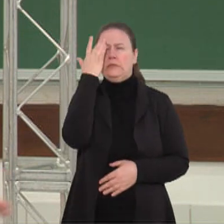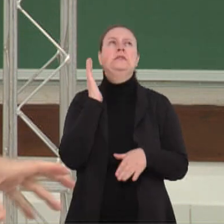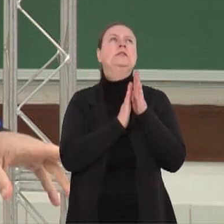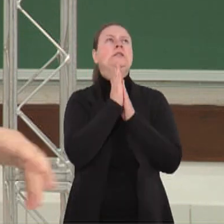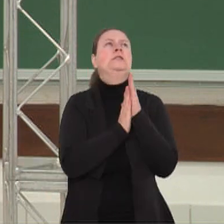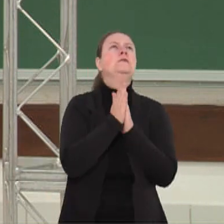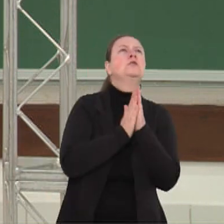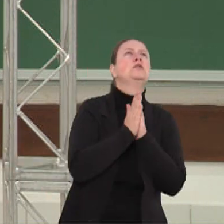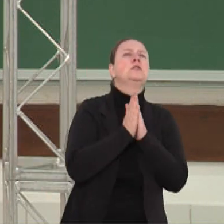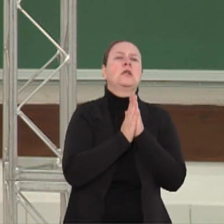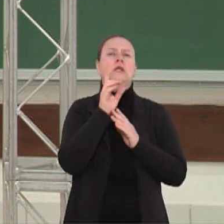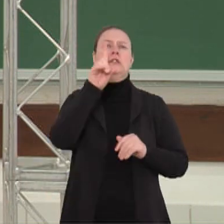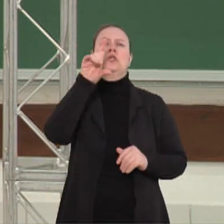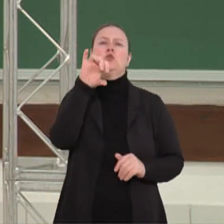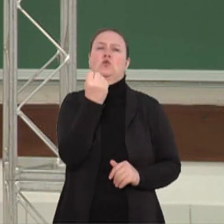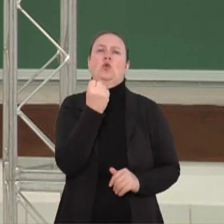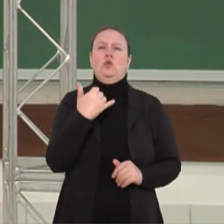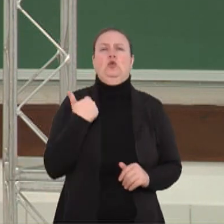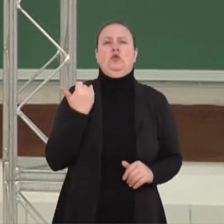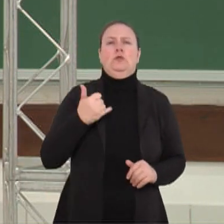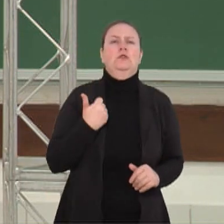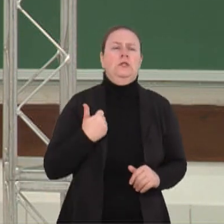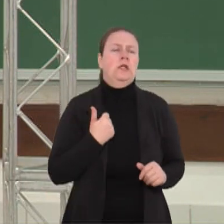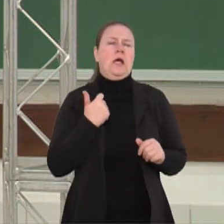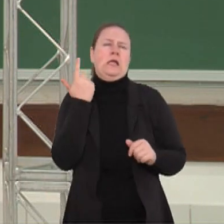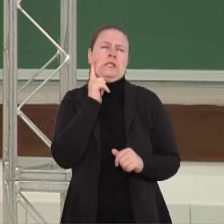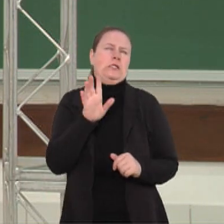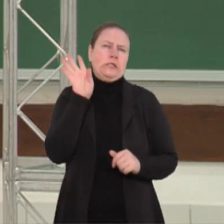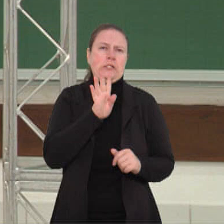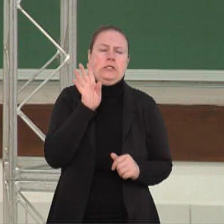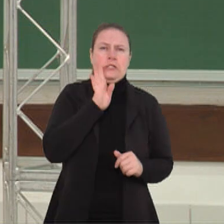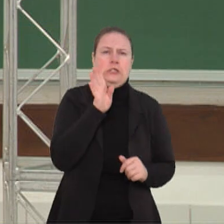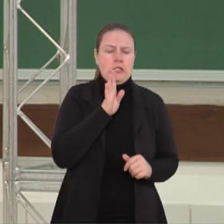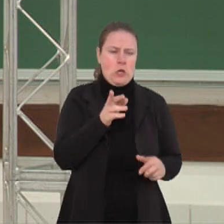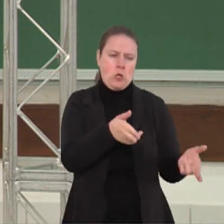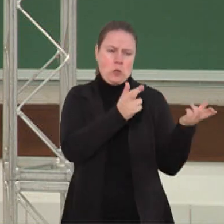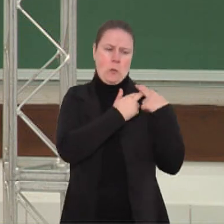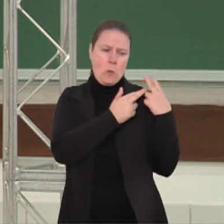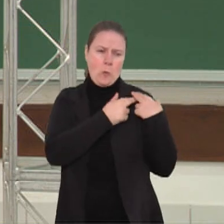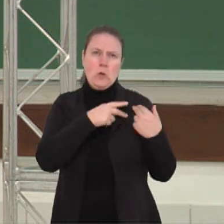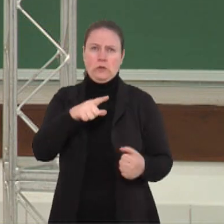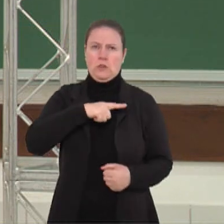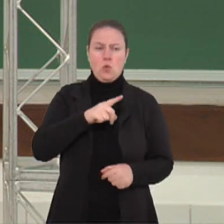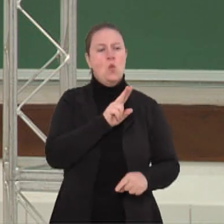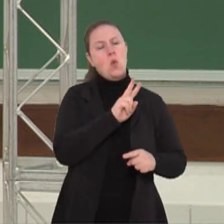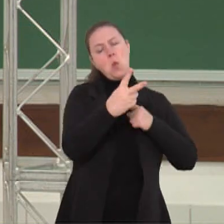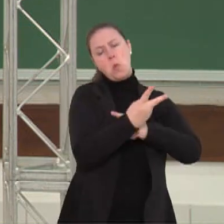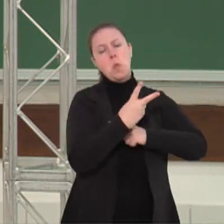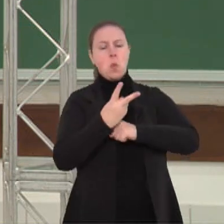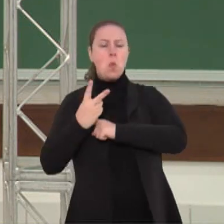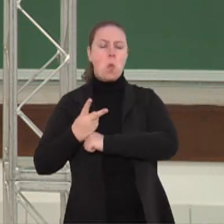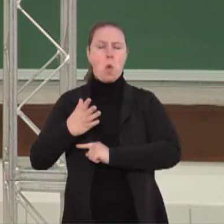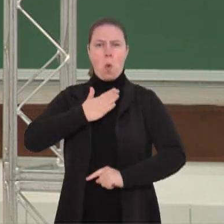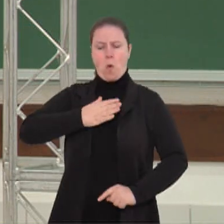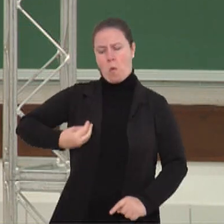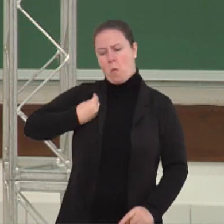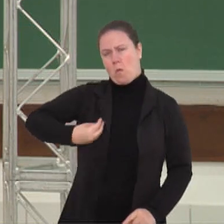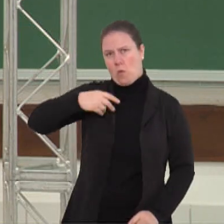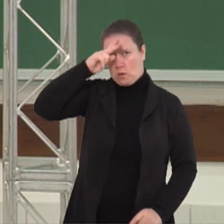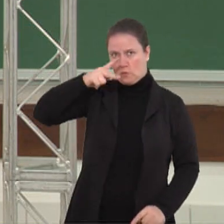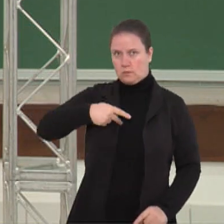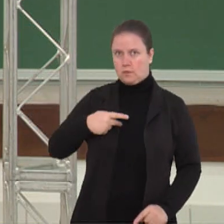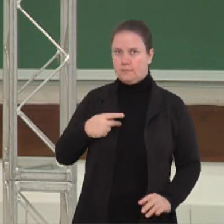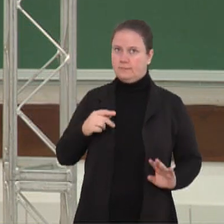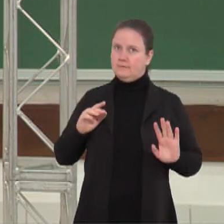18 anos, porque completou 18 anos, olha que legal, agora eu sou responsável, eu cuido de mim, eu sei fazer as coisas.